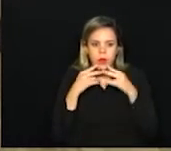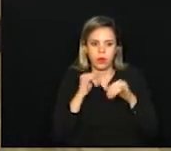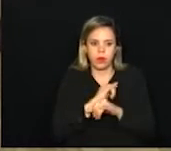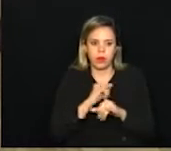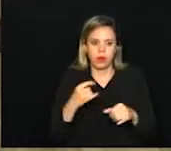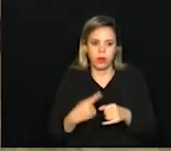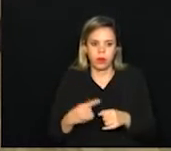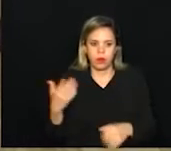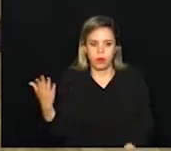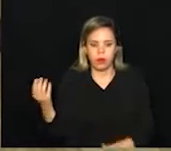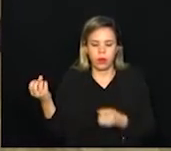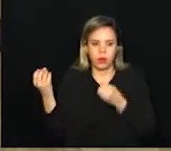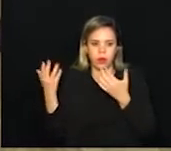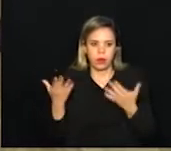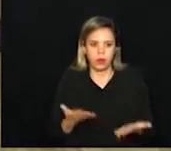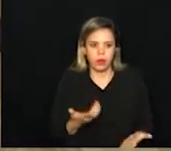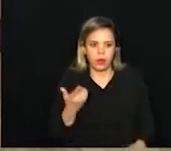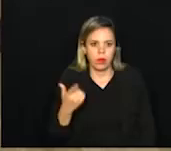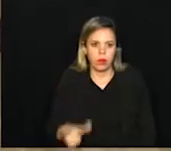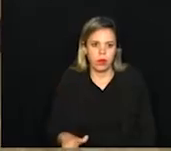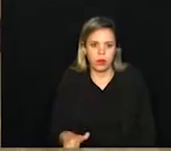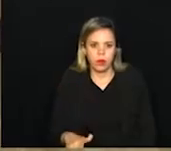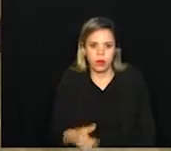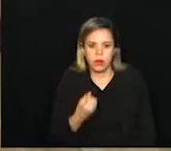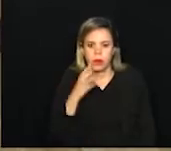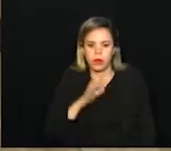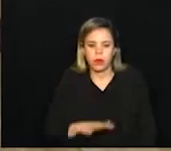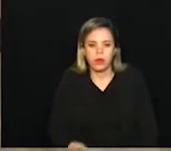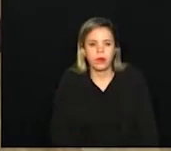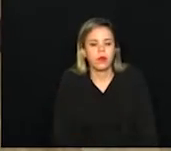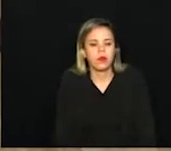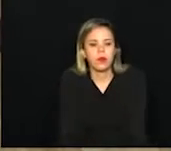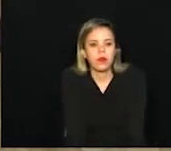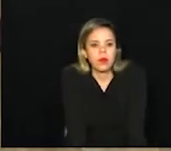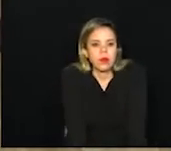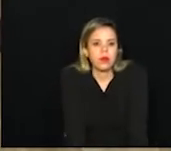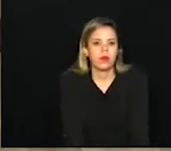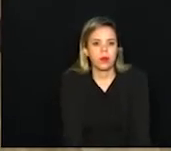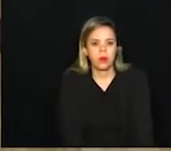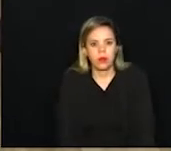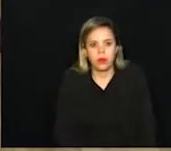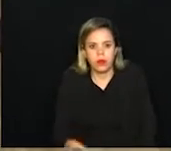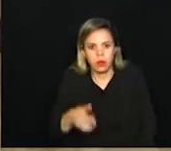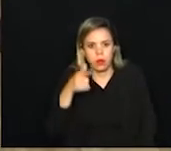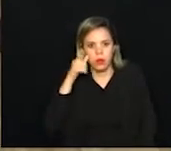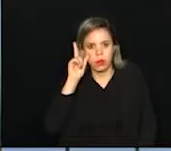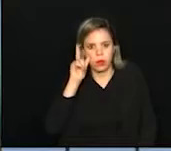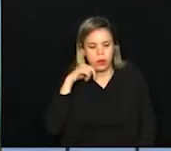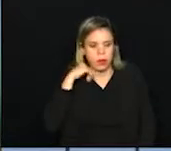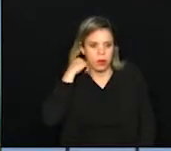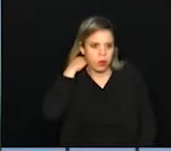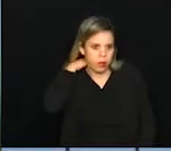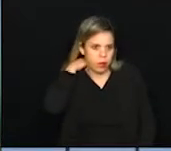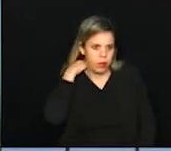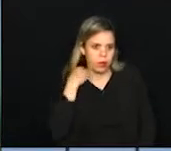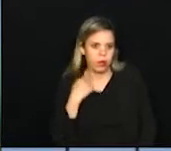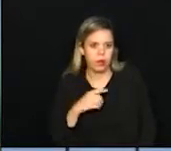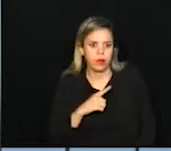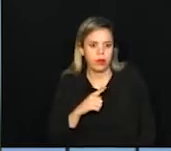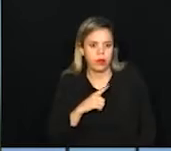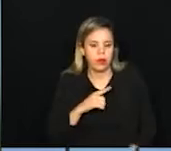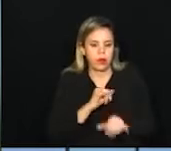da metrópole. Seja bem-vinda mais uma vez e boa tarde. Boa tarde, Gabriel. E ontem tivemos